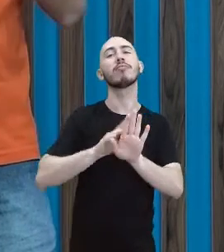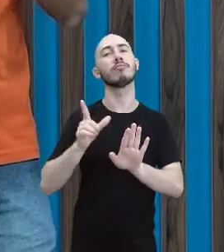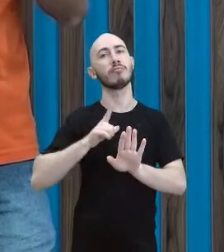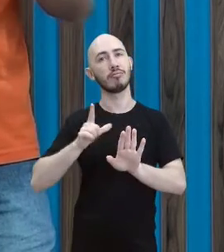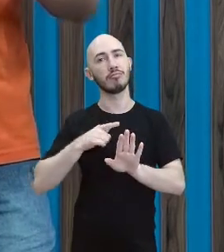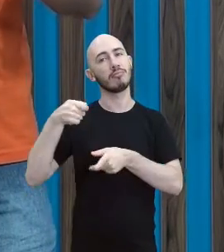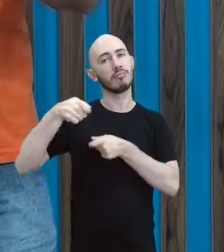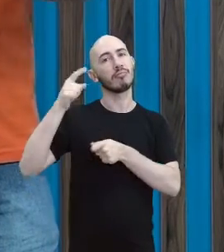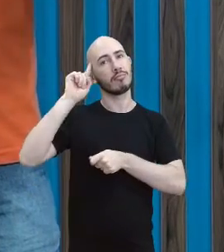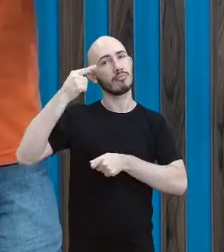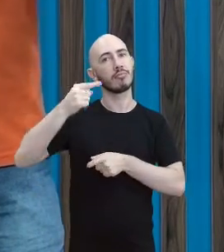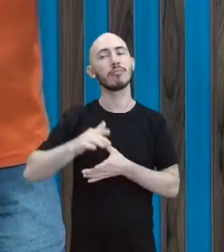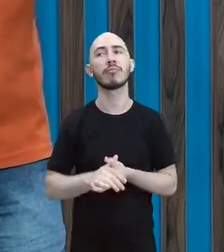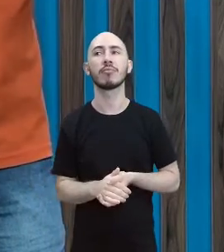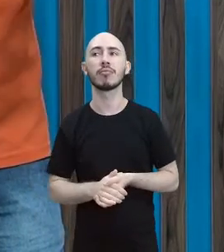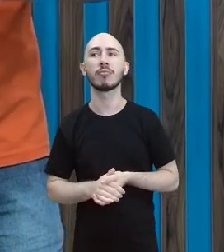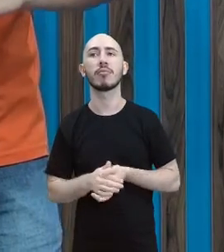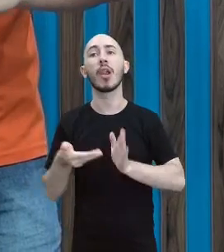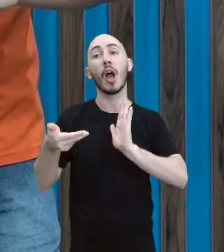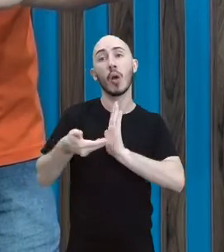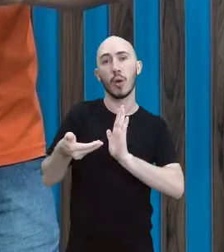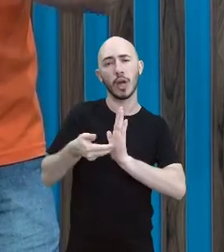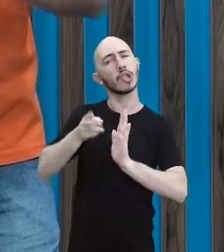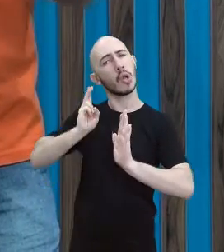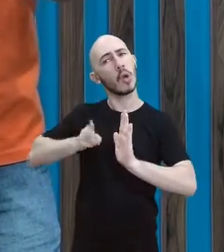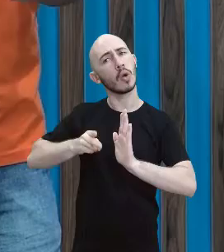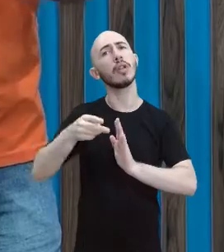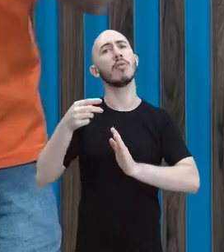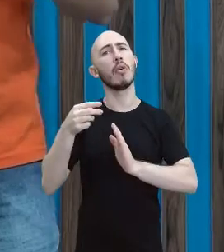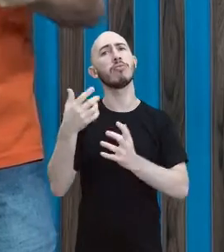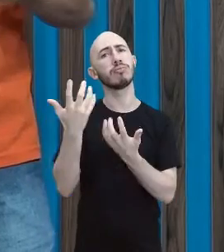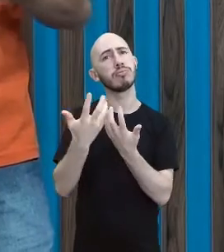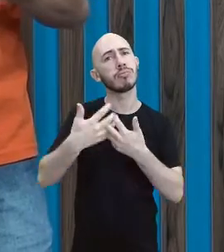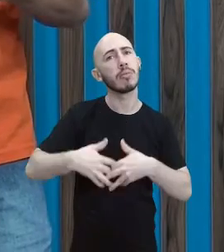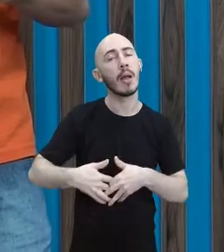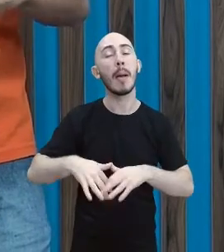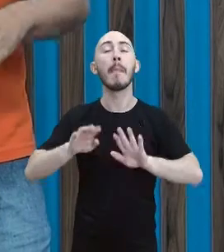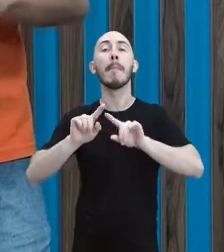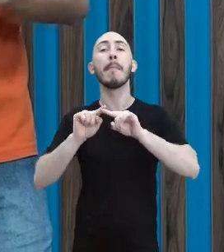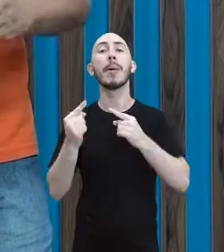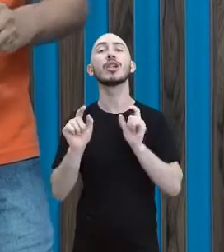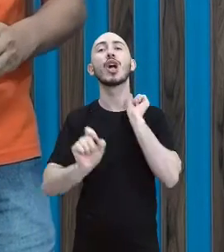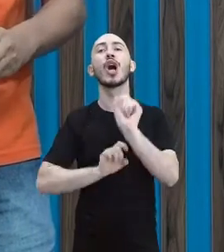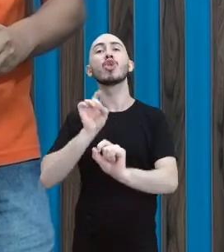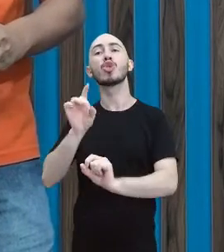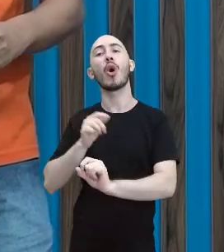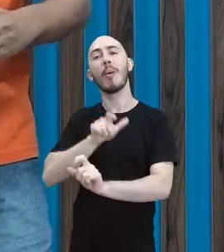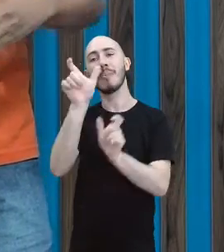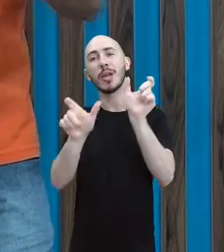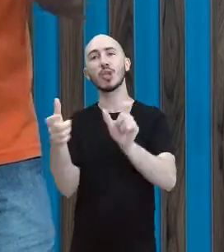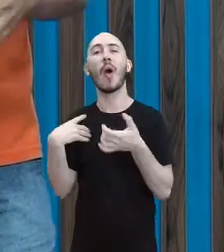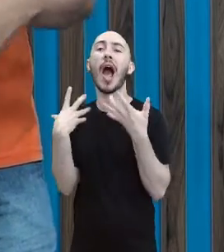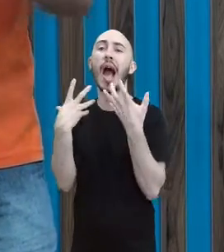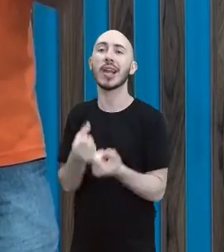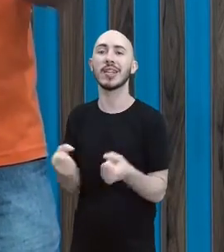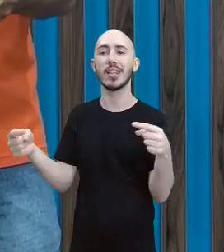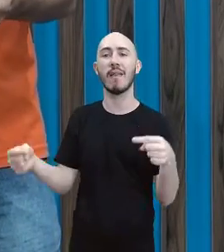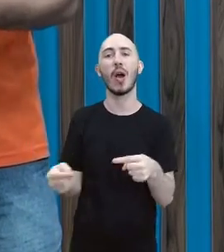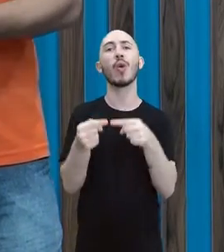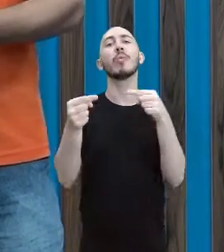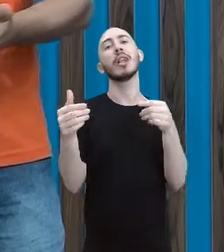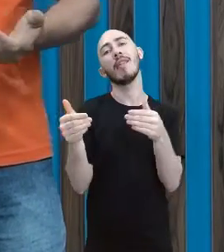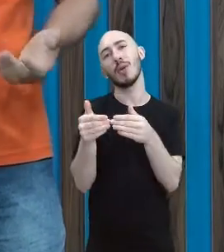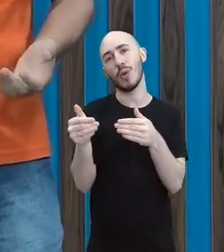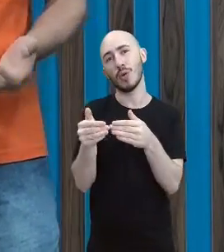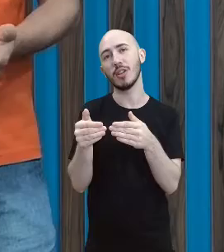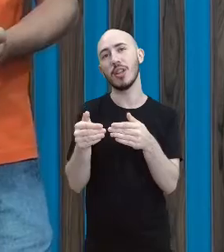para vocês na aula passada, mantém um Congresso funcionando, mas só com quem apoiava o regime ou quem ficava mais caladinho. Quem se expressava contra